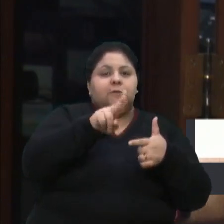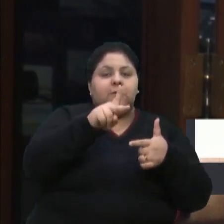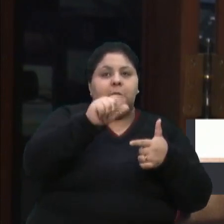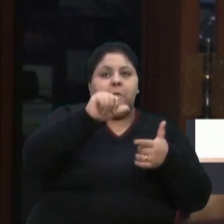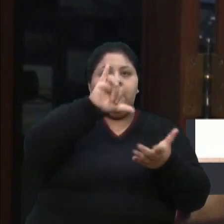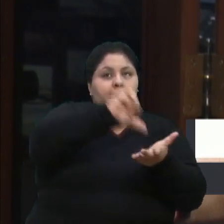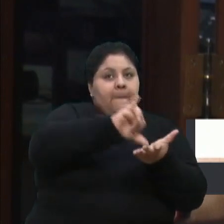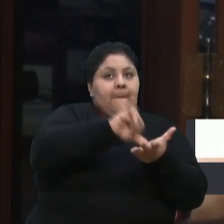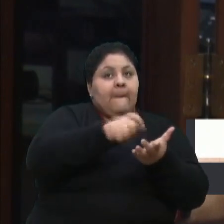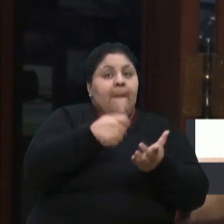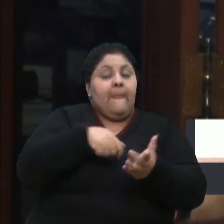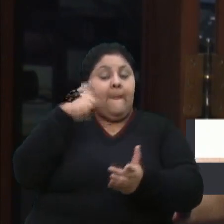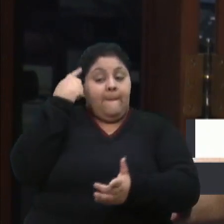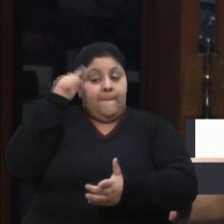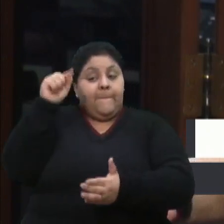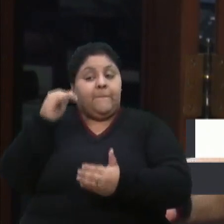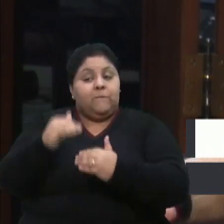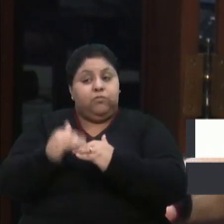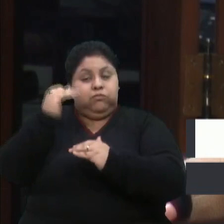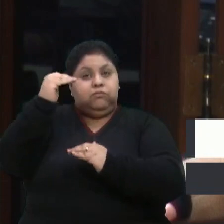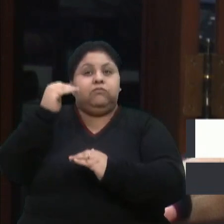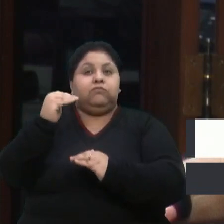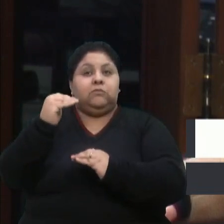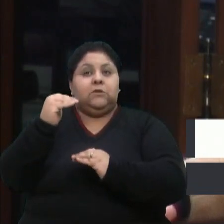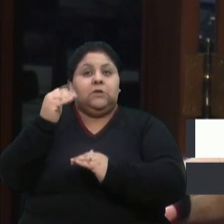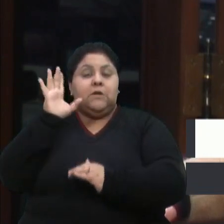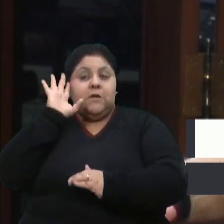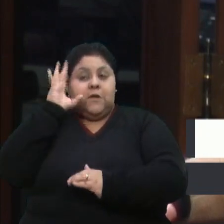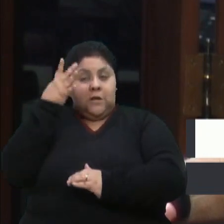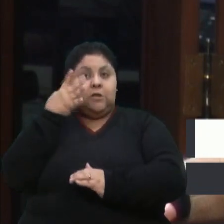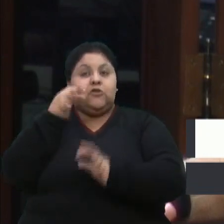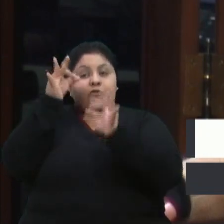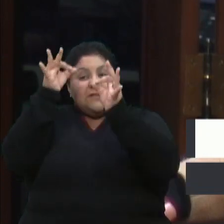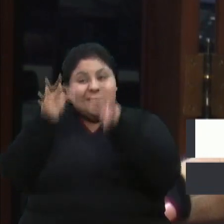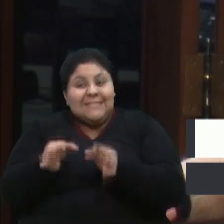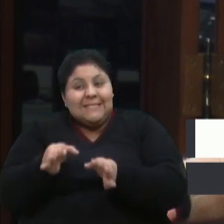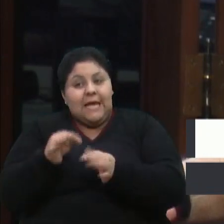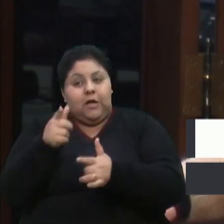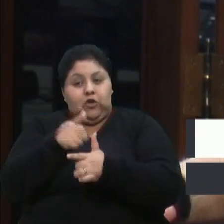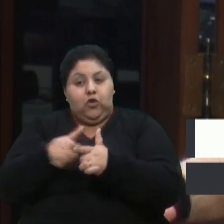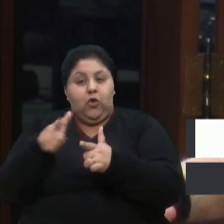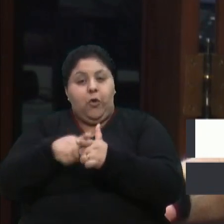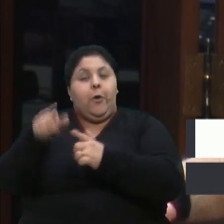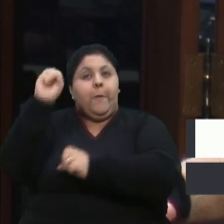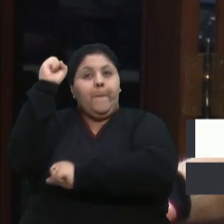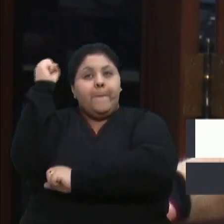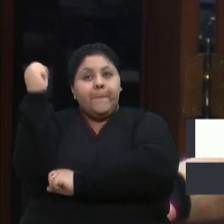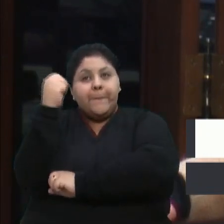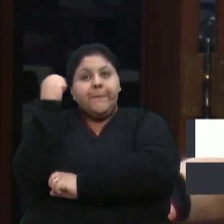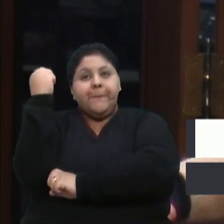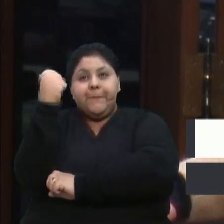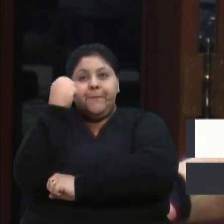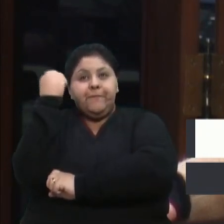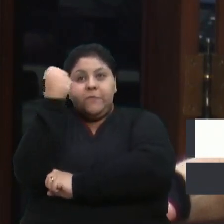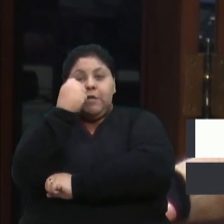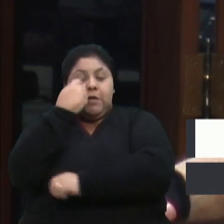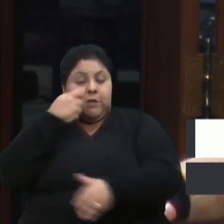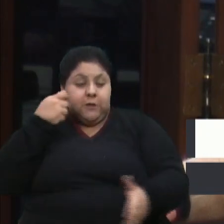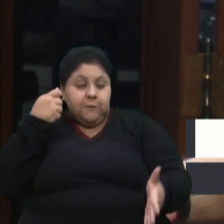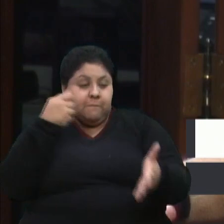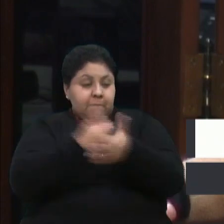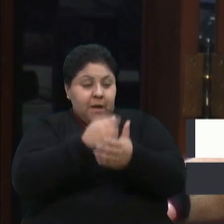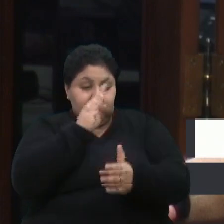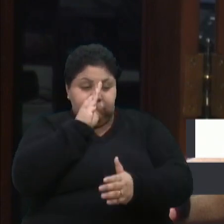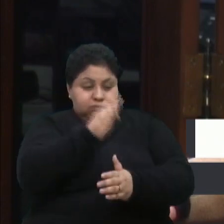muito mais coisas para resolver, de fato, problemas graves que impactam diretamente